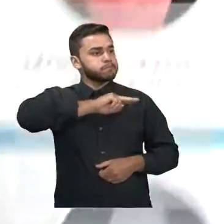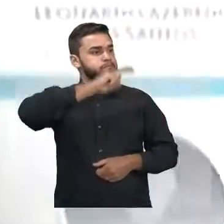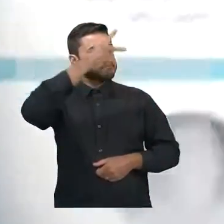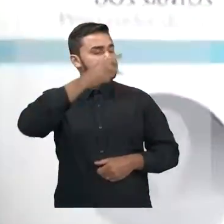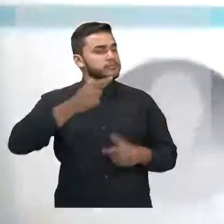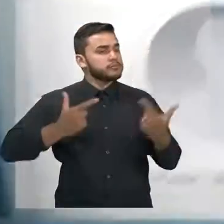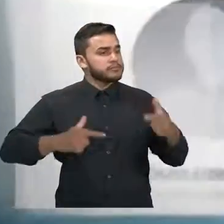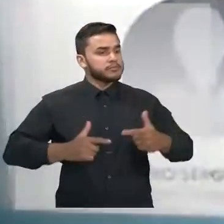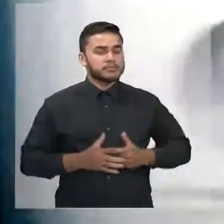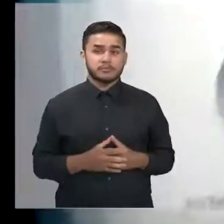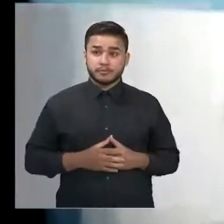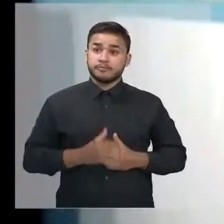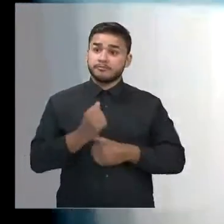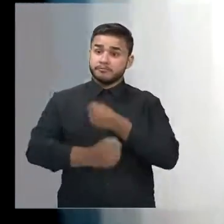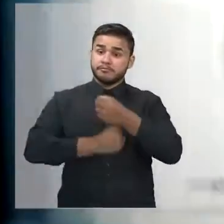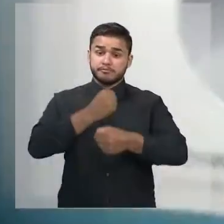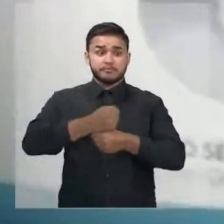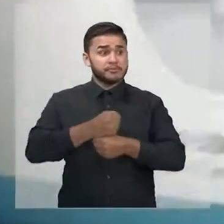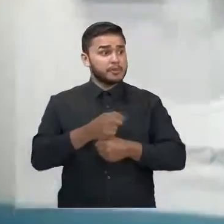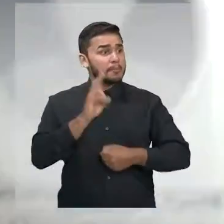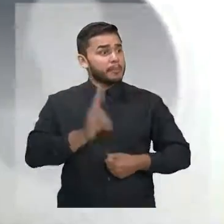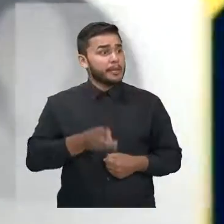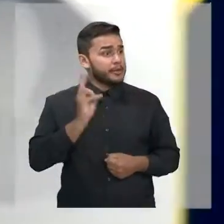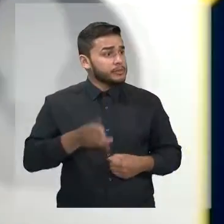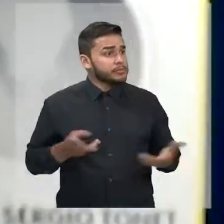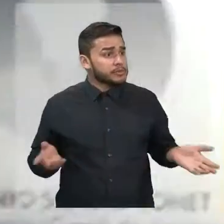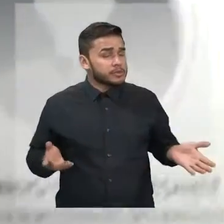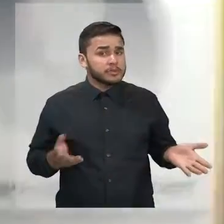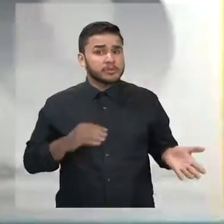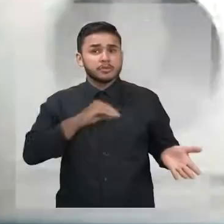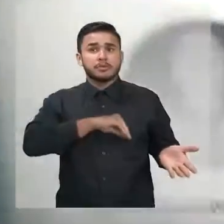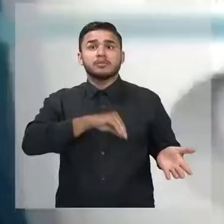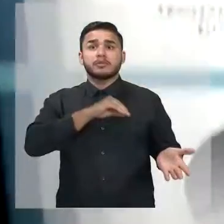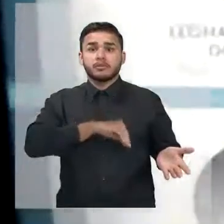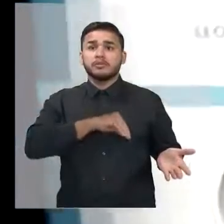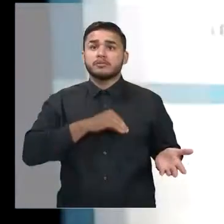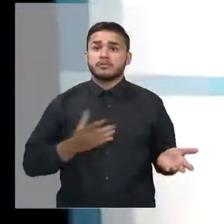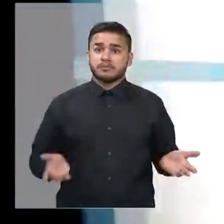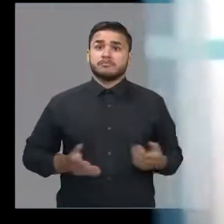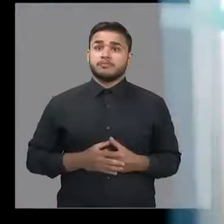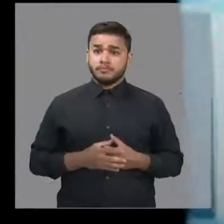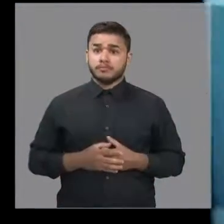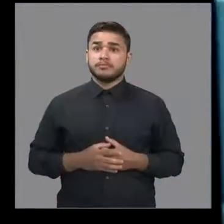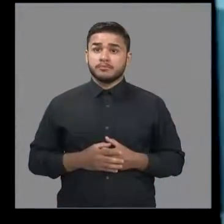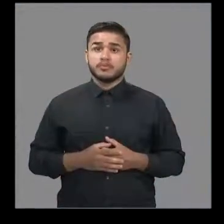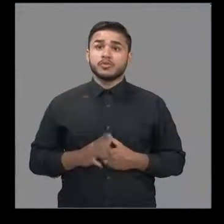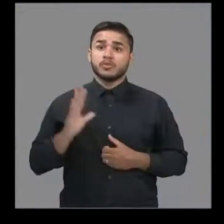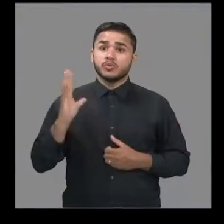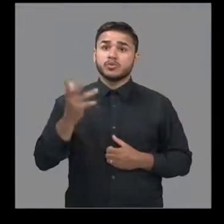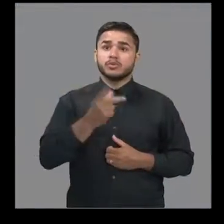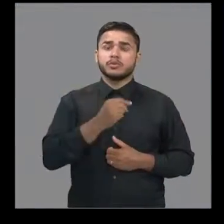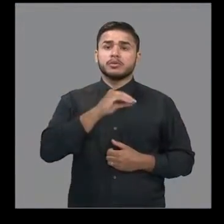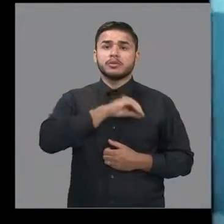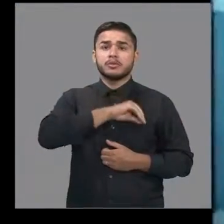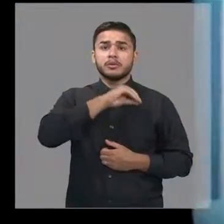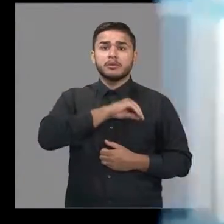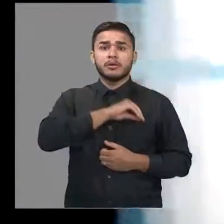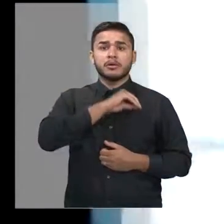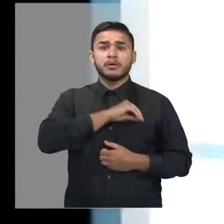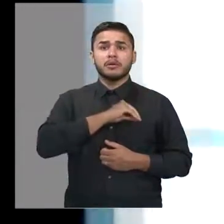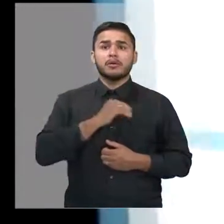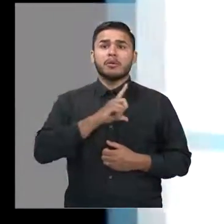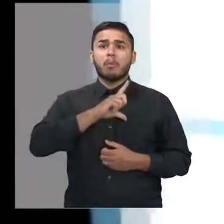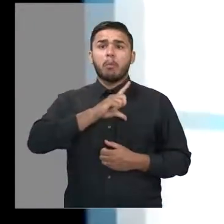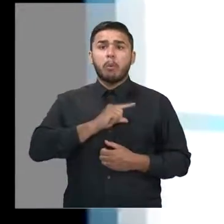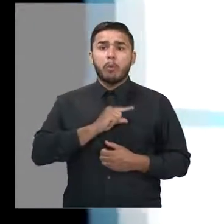passar no ano que vem a receber o salário verdadeiro nosso, né? Que todo mundo já verificou que é um salário relativamente